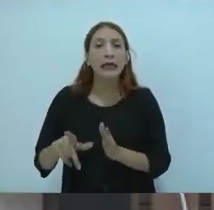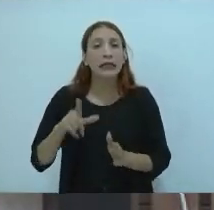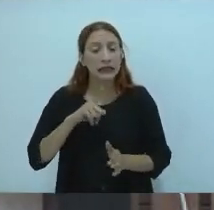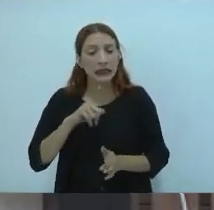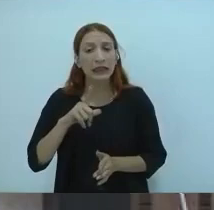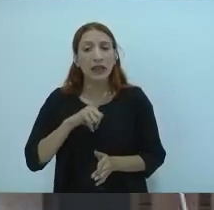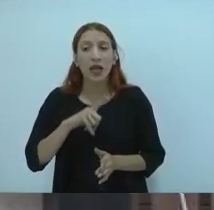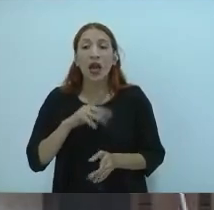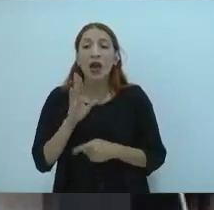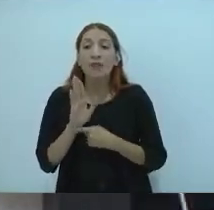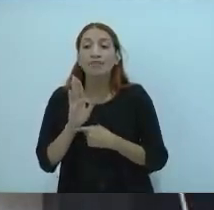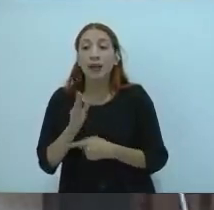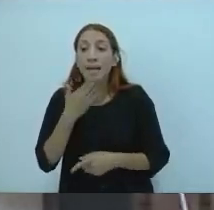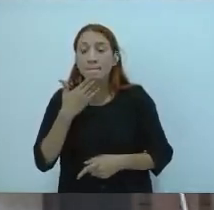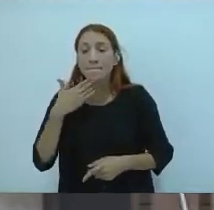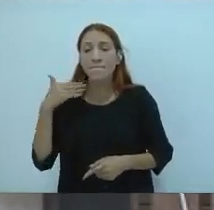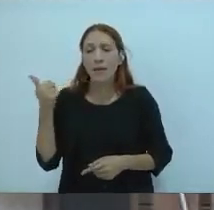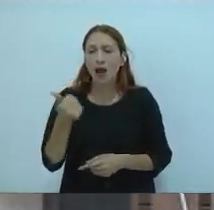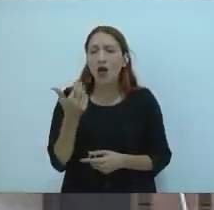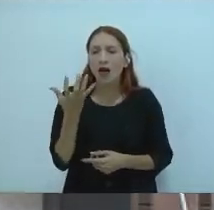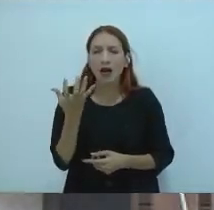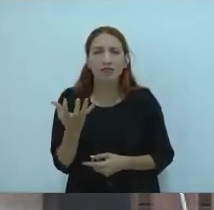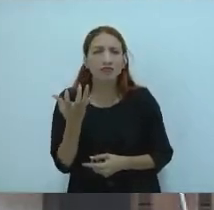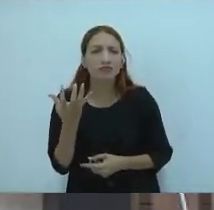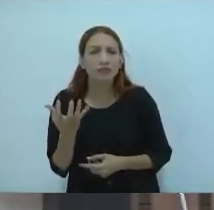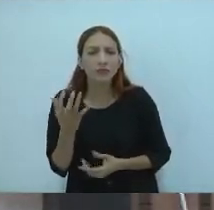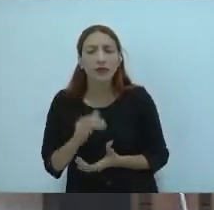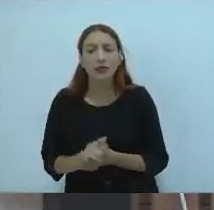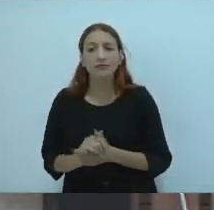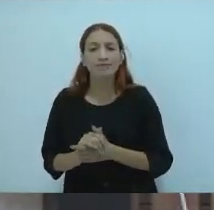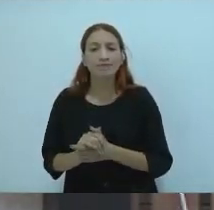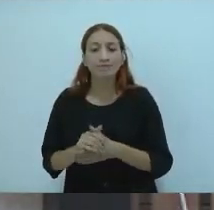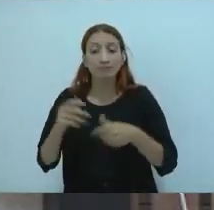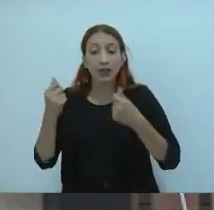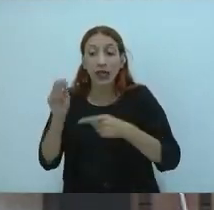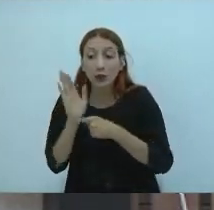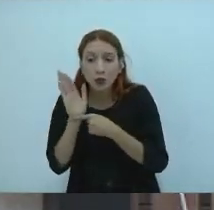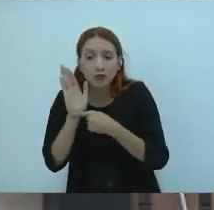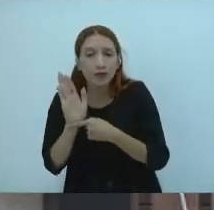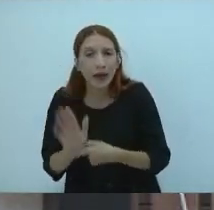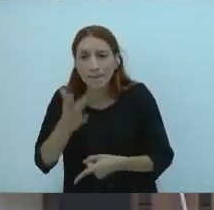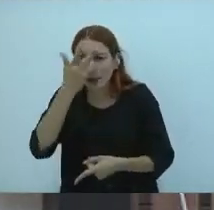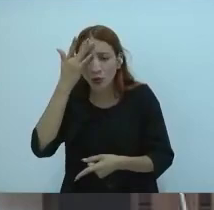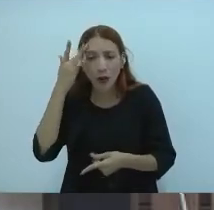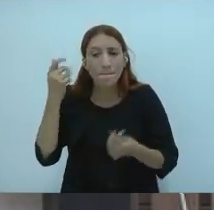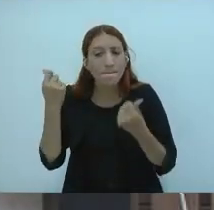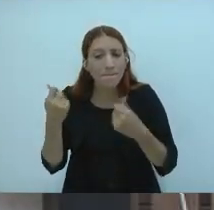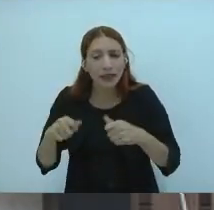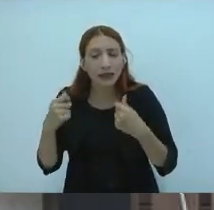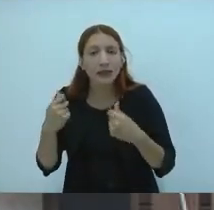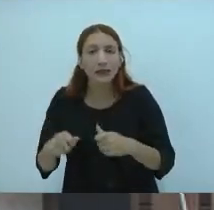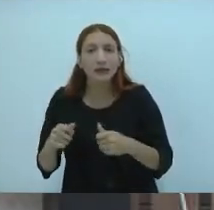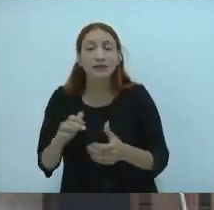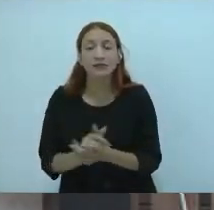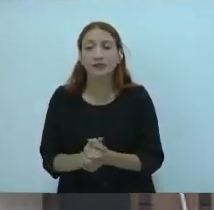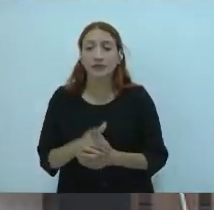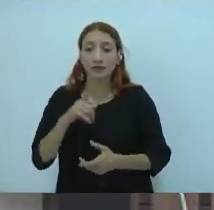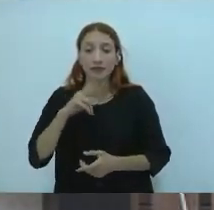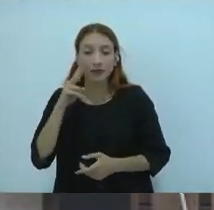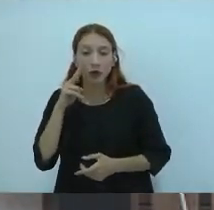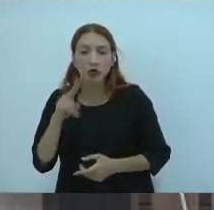buscar melhorias para essa cidade para estender a mão dos mais necessitados para estar fiscalizando os órgãos de